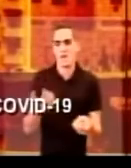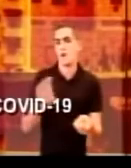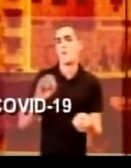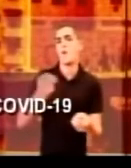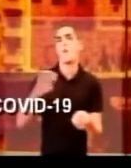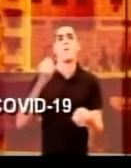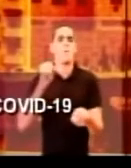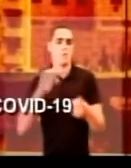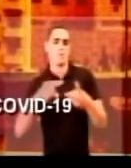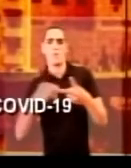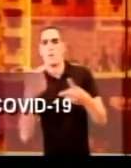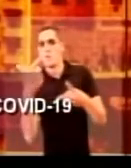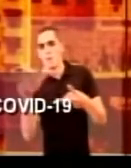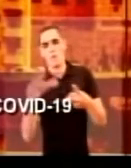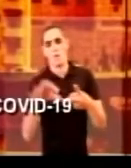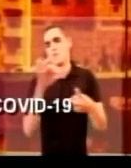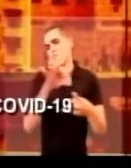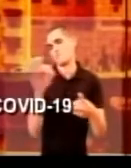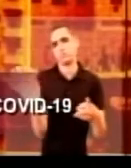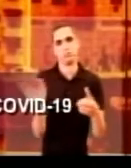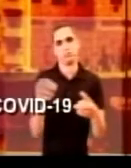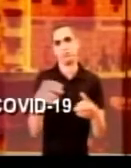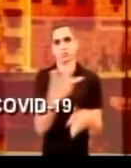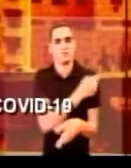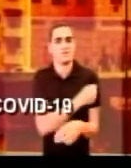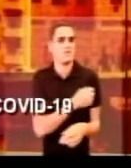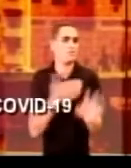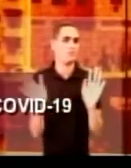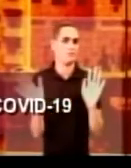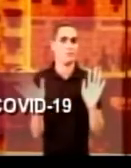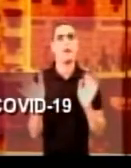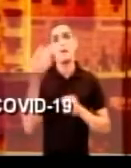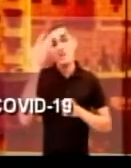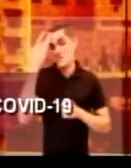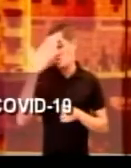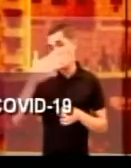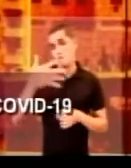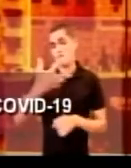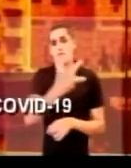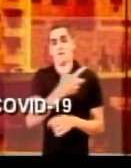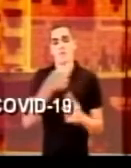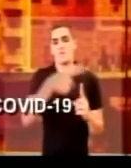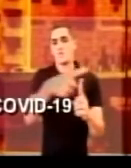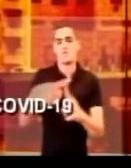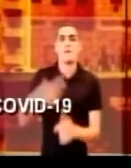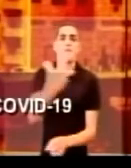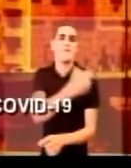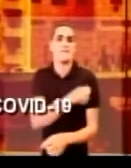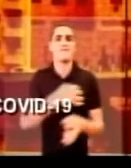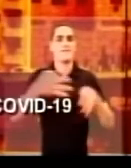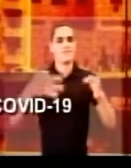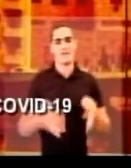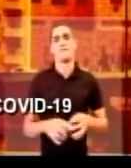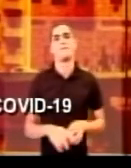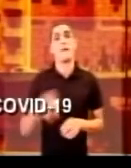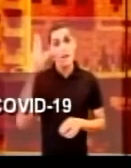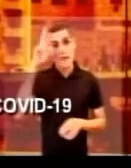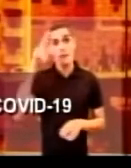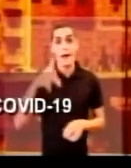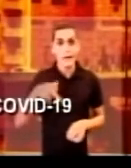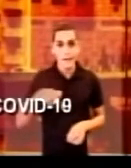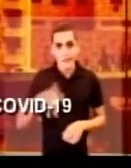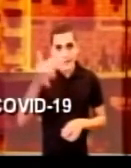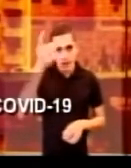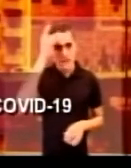vai receber outro tipo de vacina. Então, lembrar bem, não é Rio Preto que escolhe a vacina.